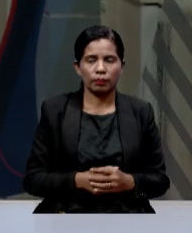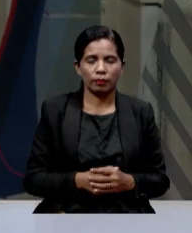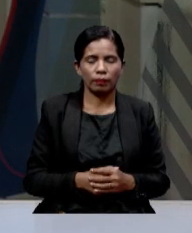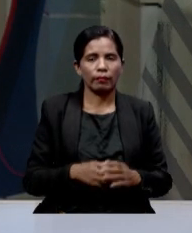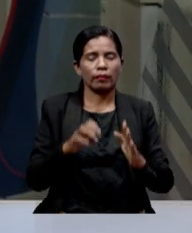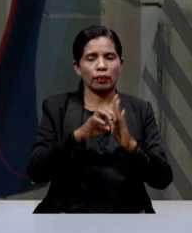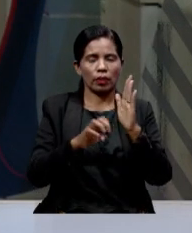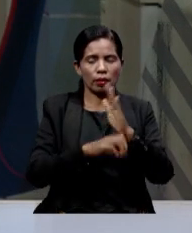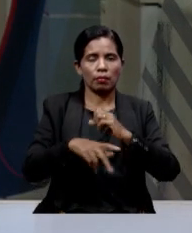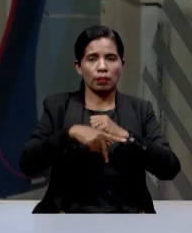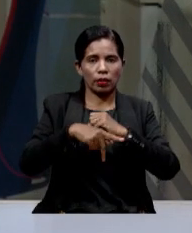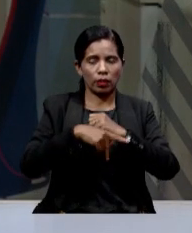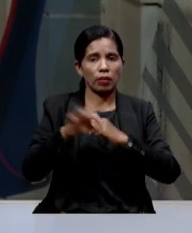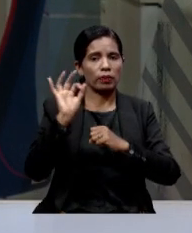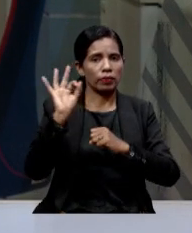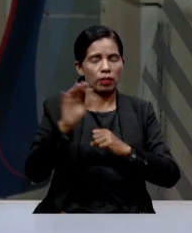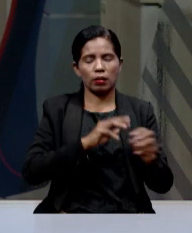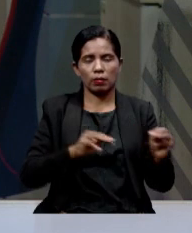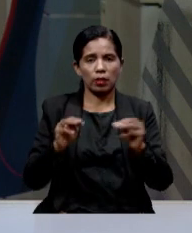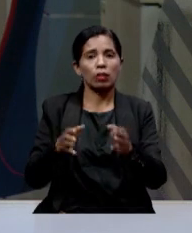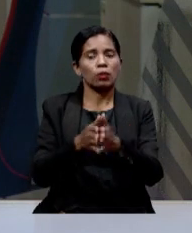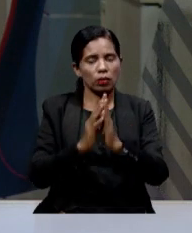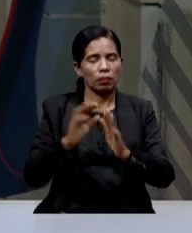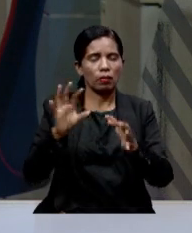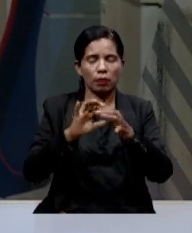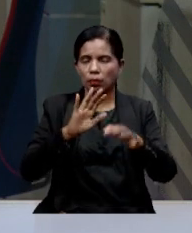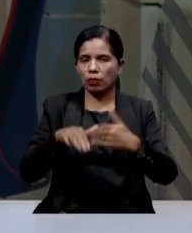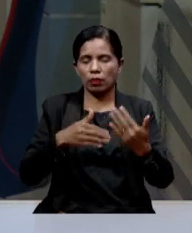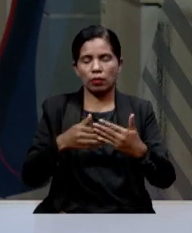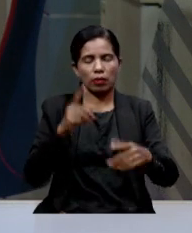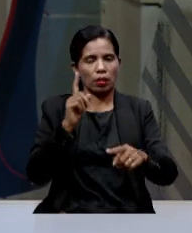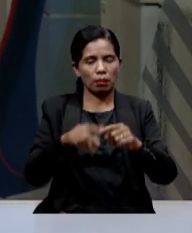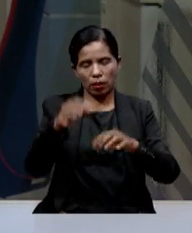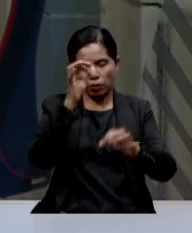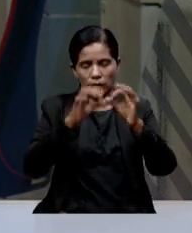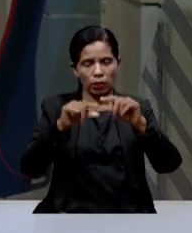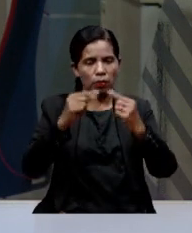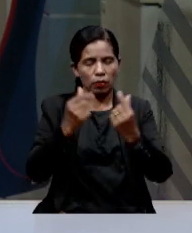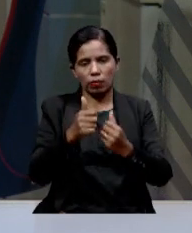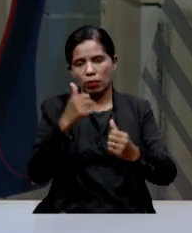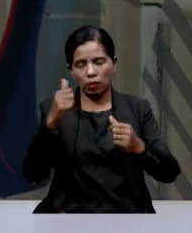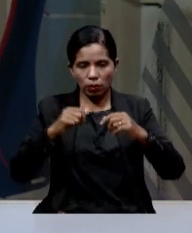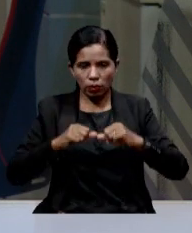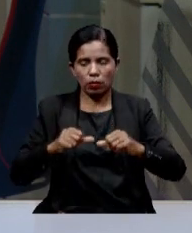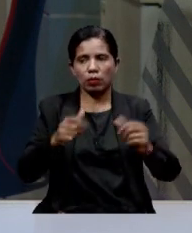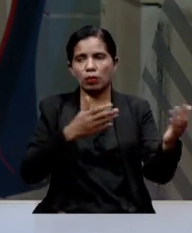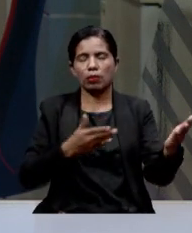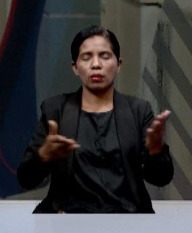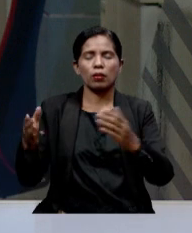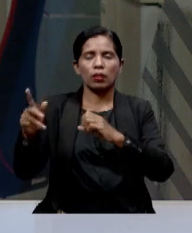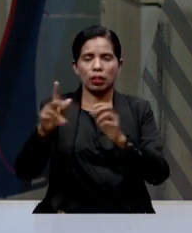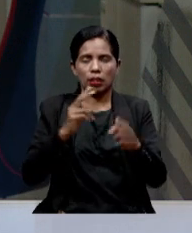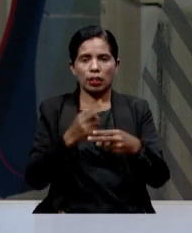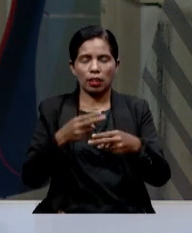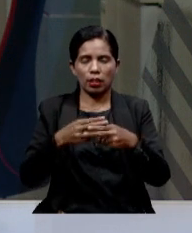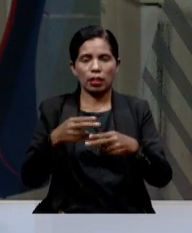Estrutura Partido Frente Mudança, Husuba membro Rotu, La Bele Fier Grupo Balung, nebe continua lorinar um Frente Mudança.